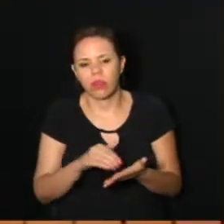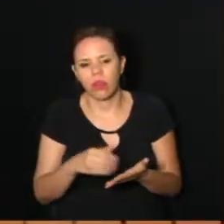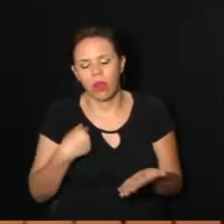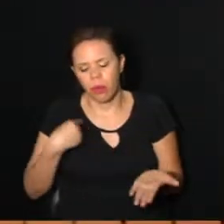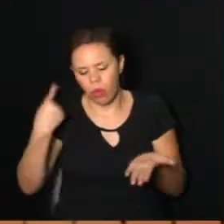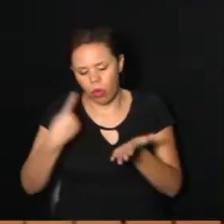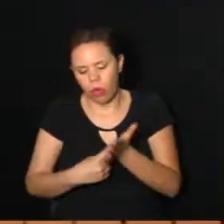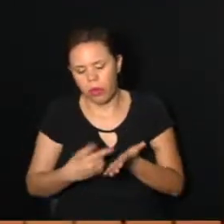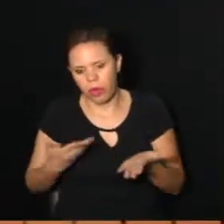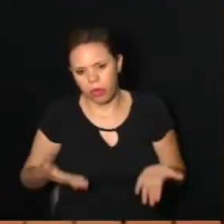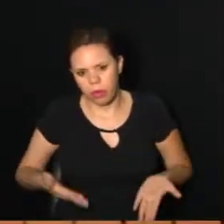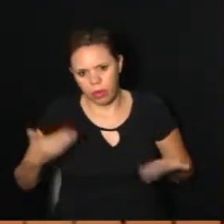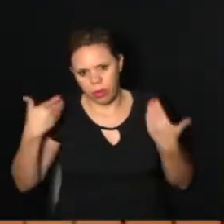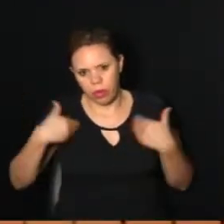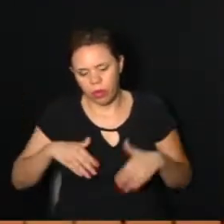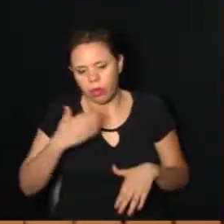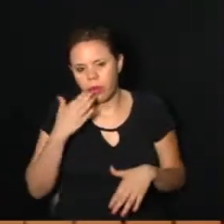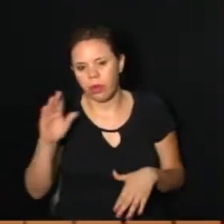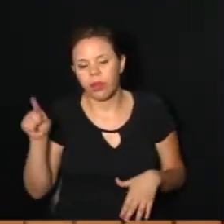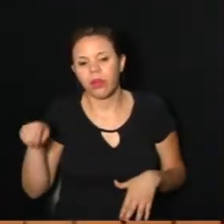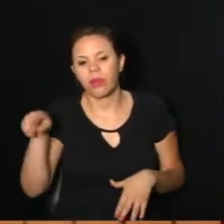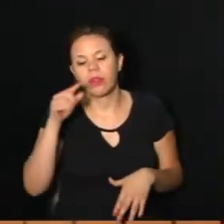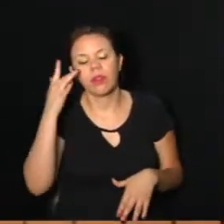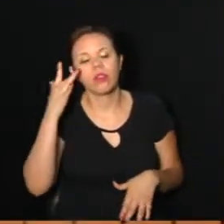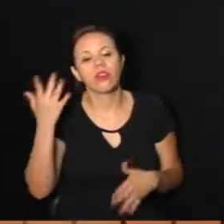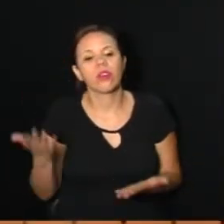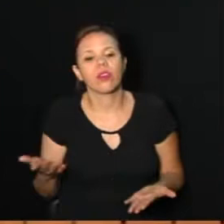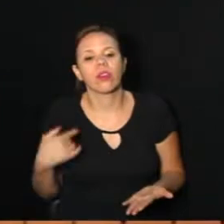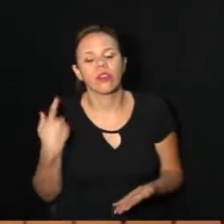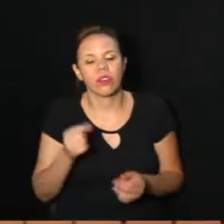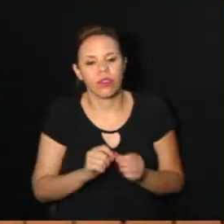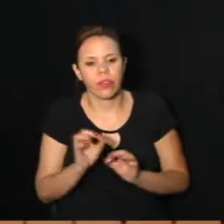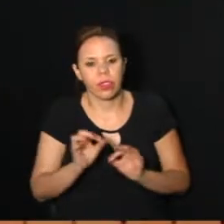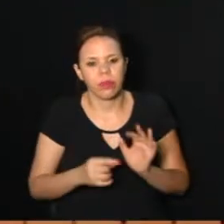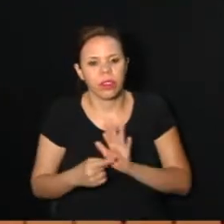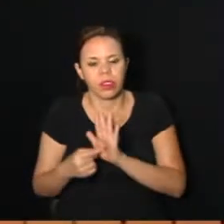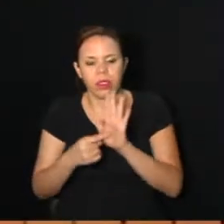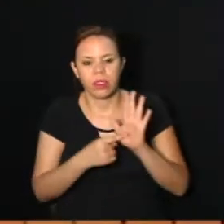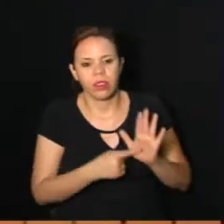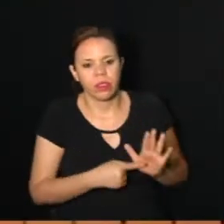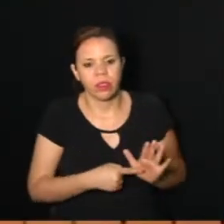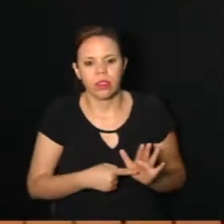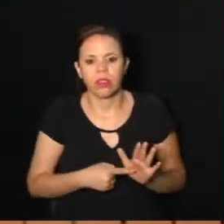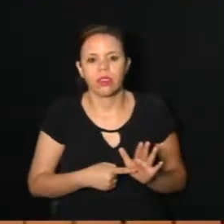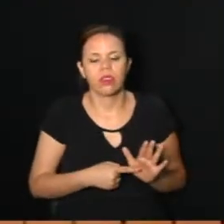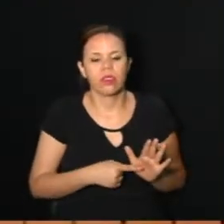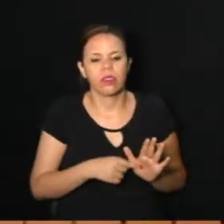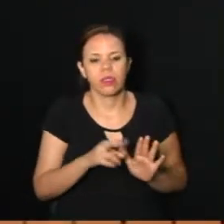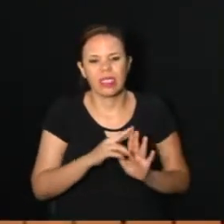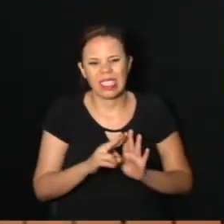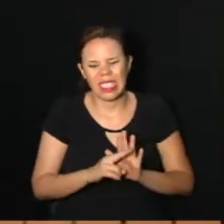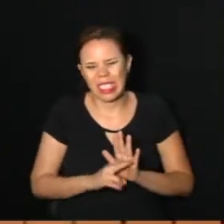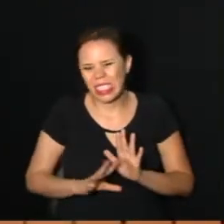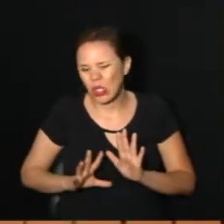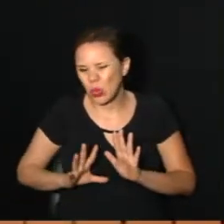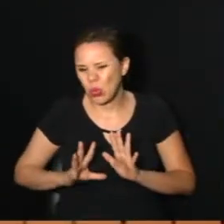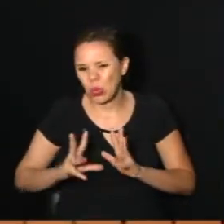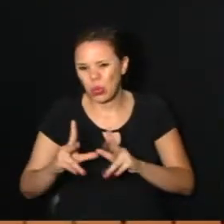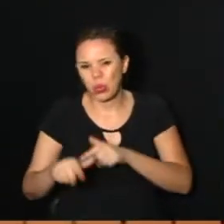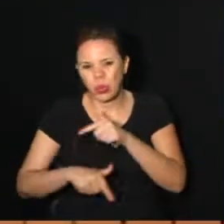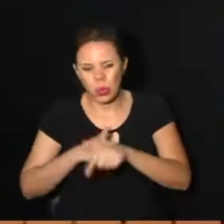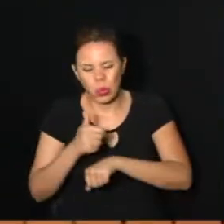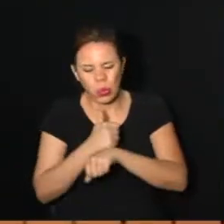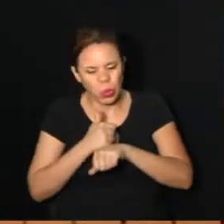aqui, torceiro, se você achar conveniente, a gente faz uma apresentação aqui da listagem de todas as atividades, né, com